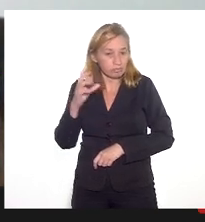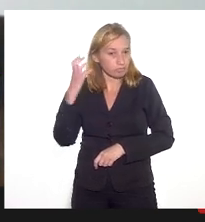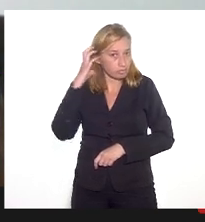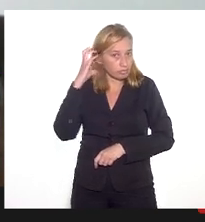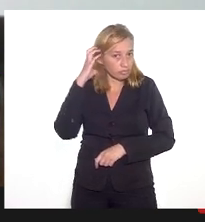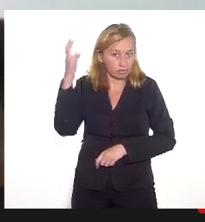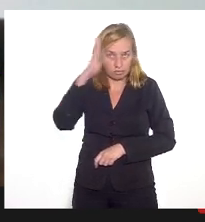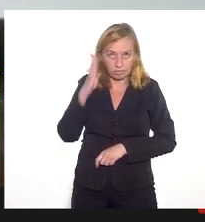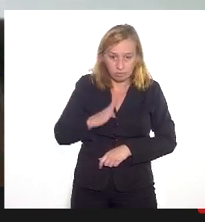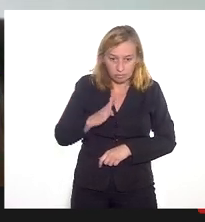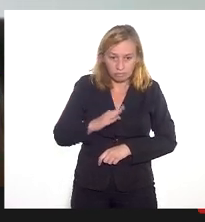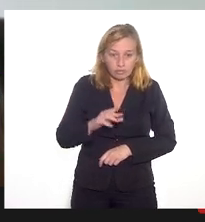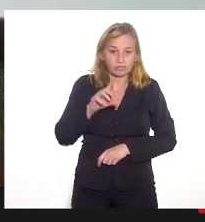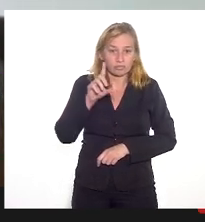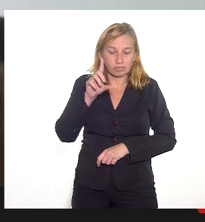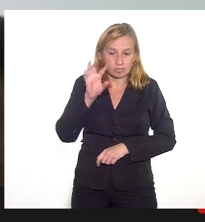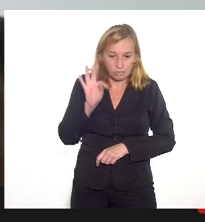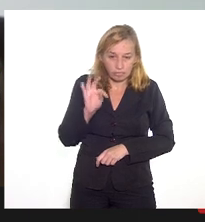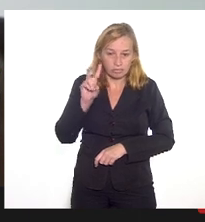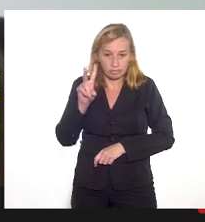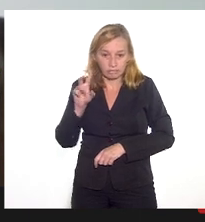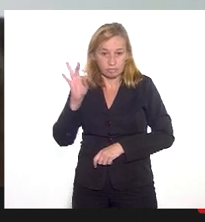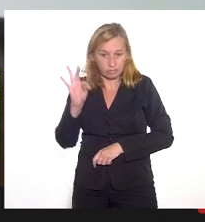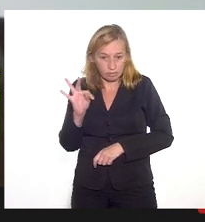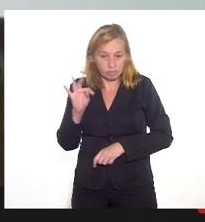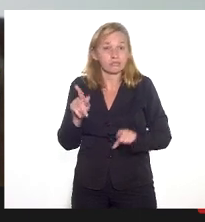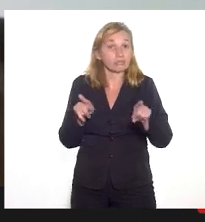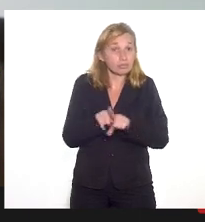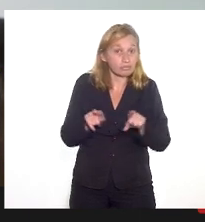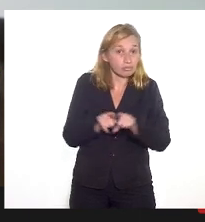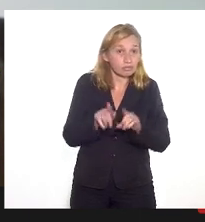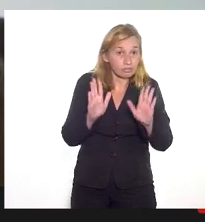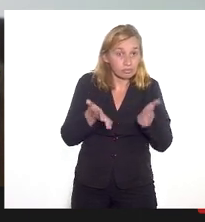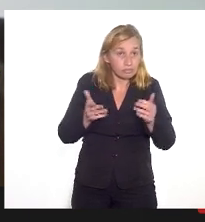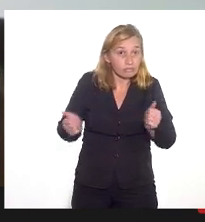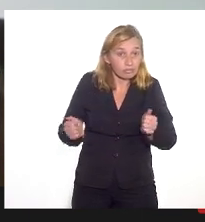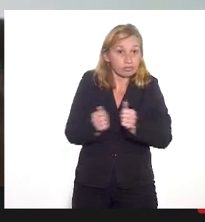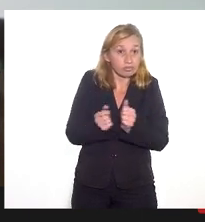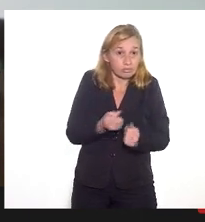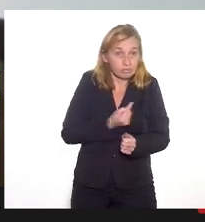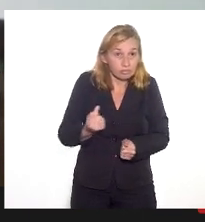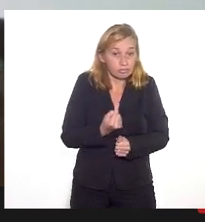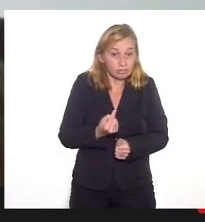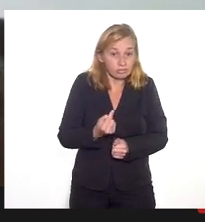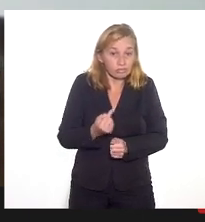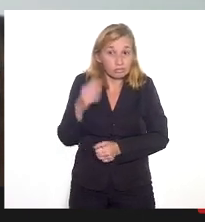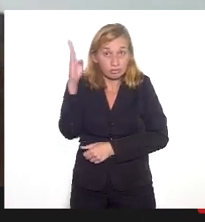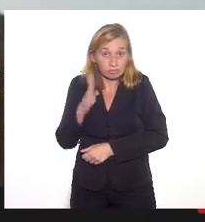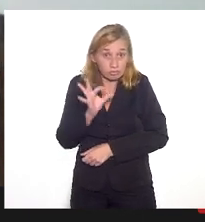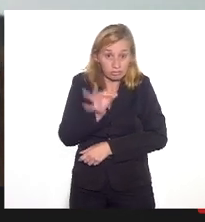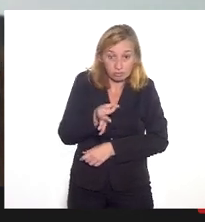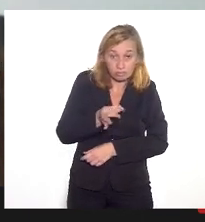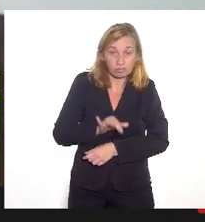Atual, da TVT, e agora também, né, junto com a gente, o Brasil de Fato,